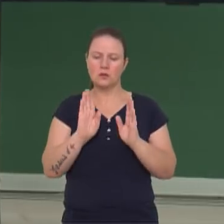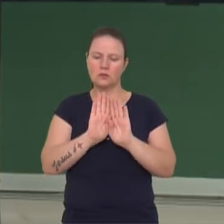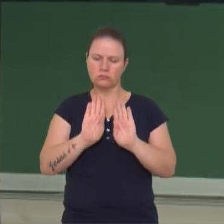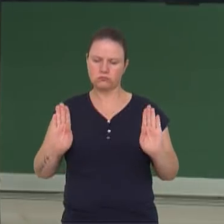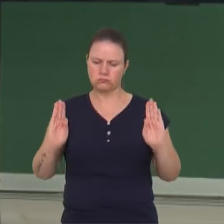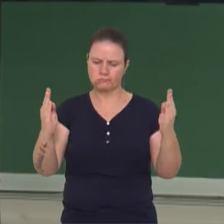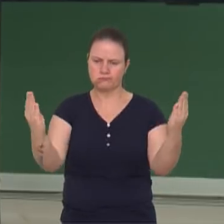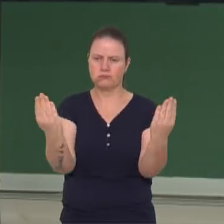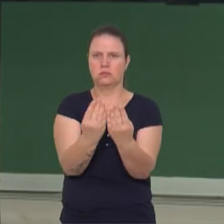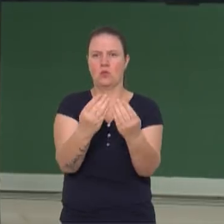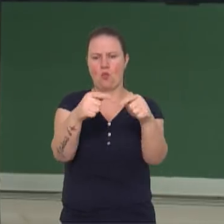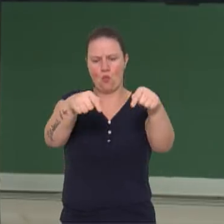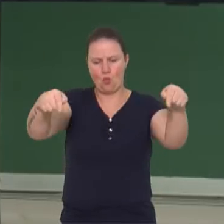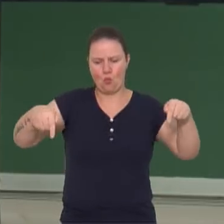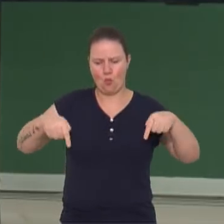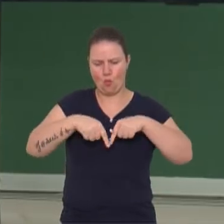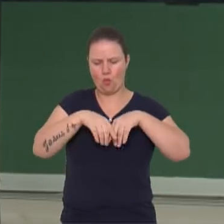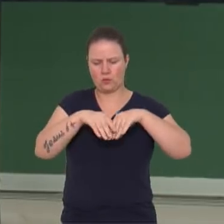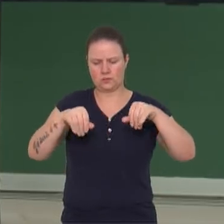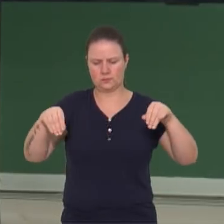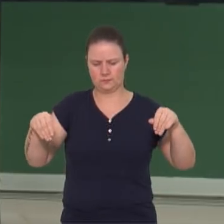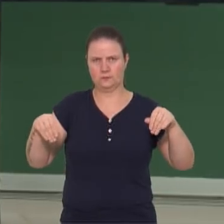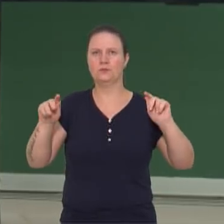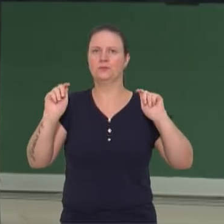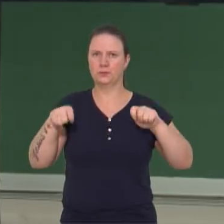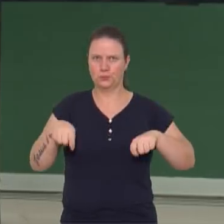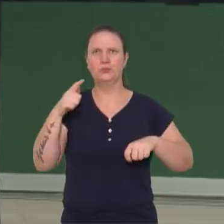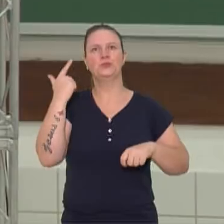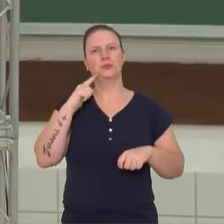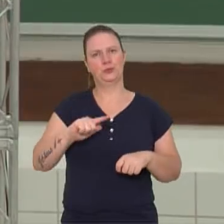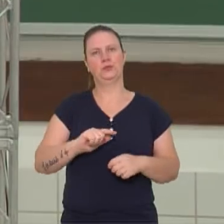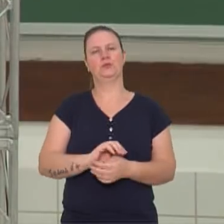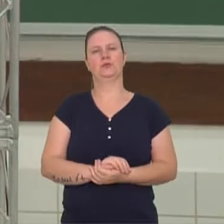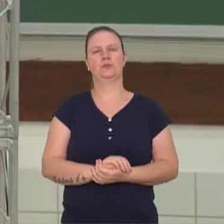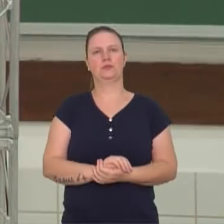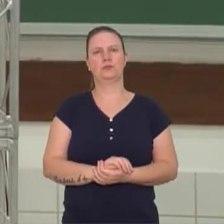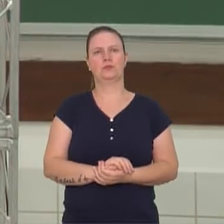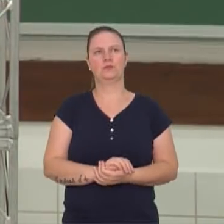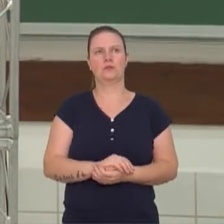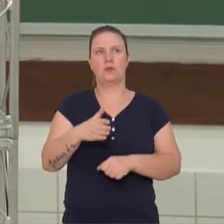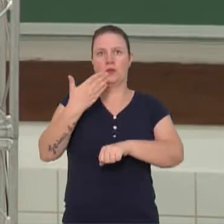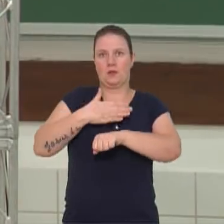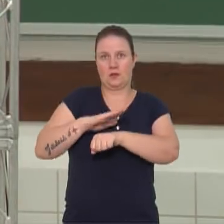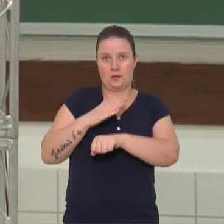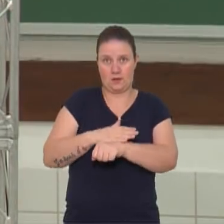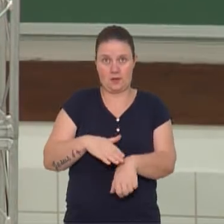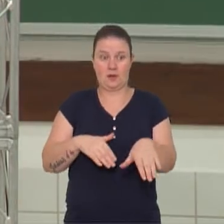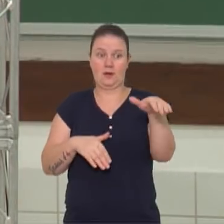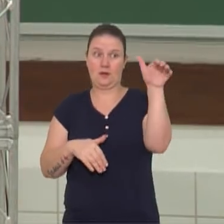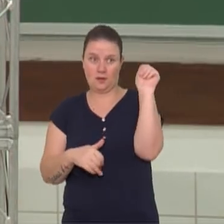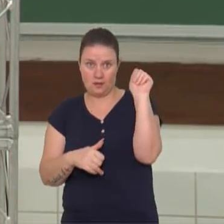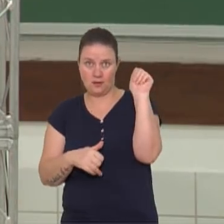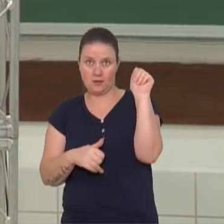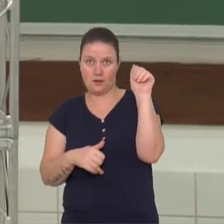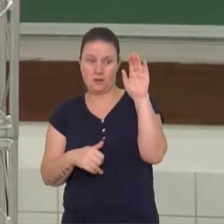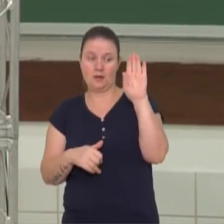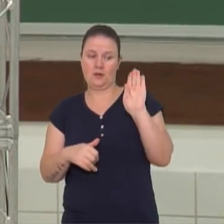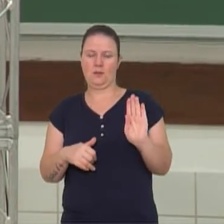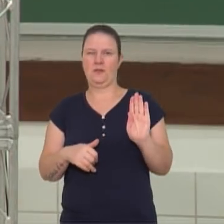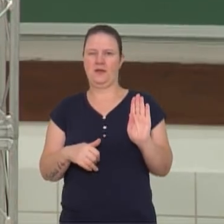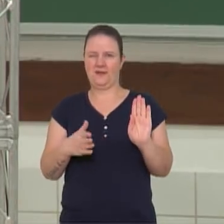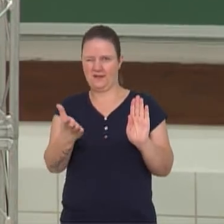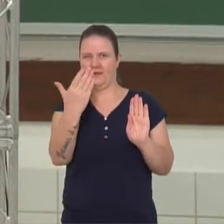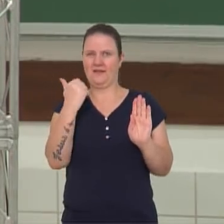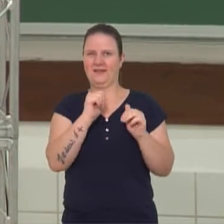terreno, beleza? Professora, você me disse que esse exercício tem letra A e a letra B. Vamos para